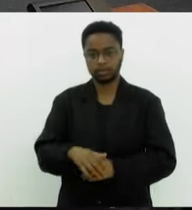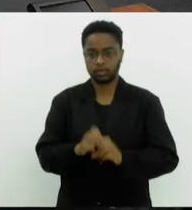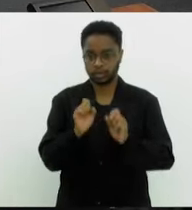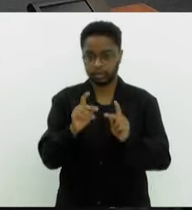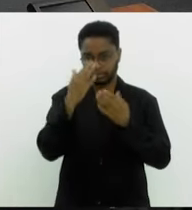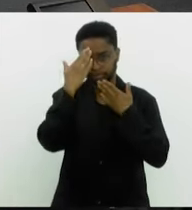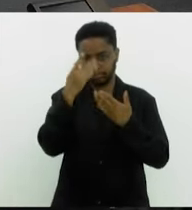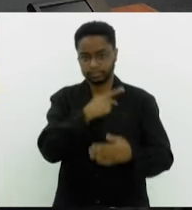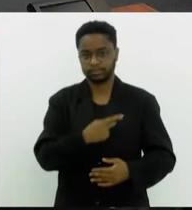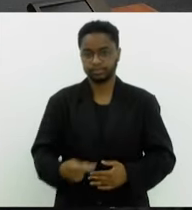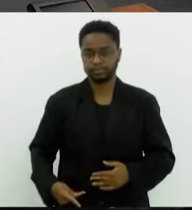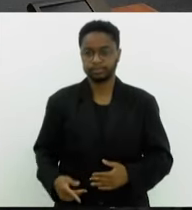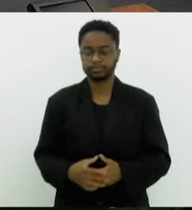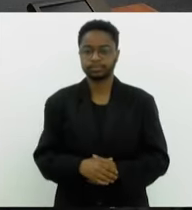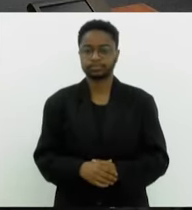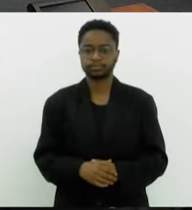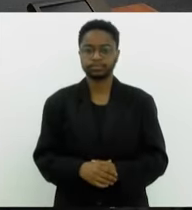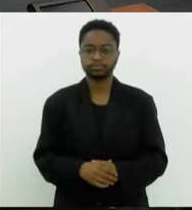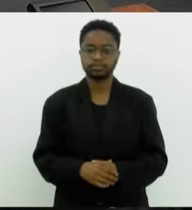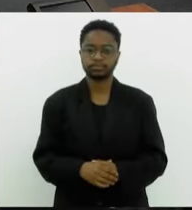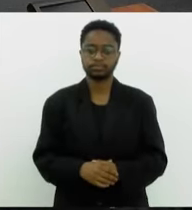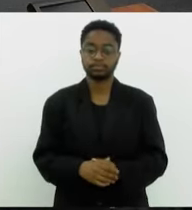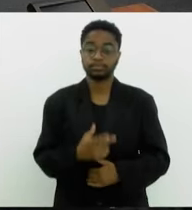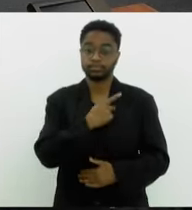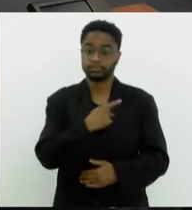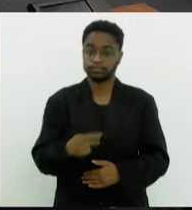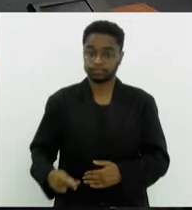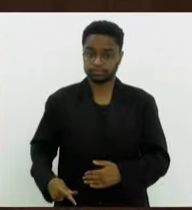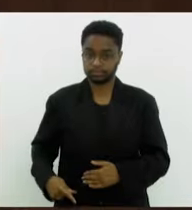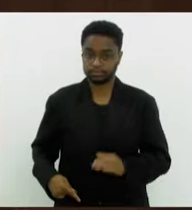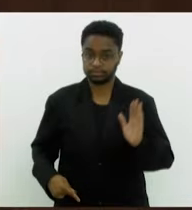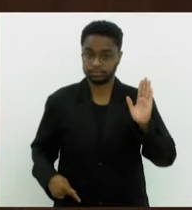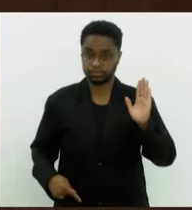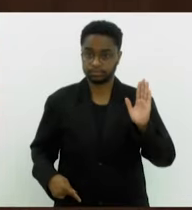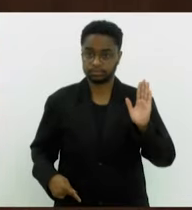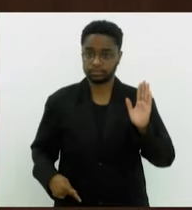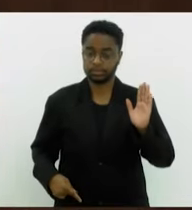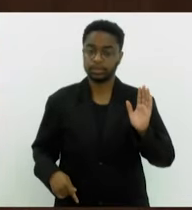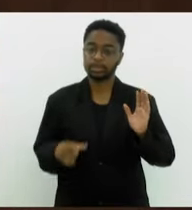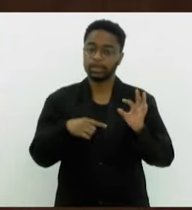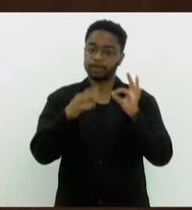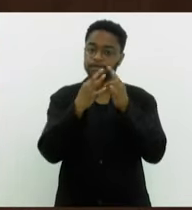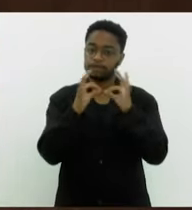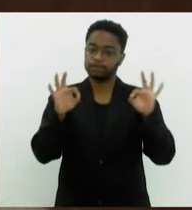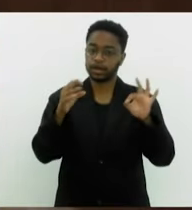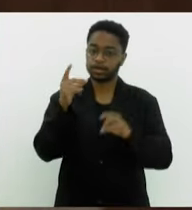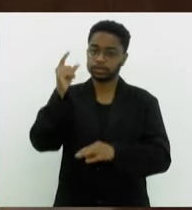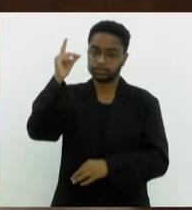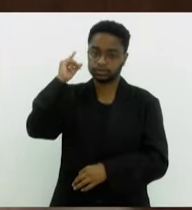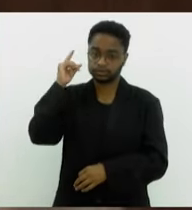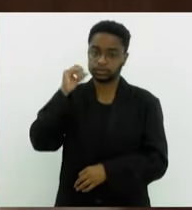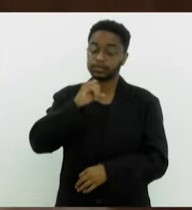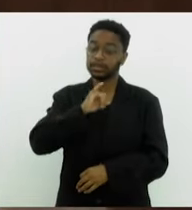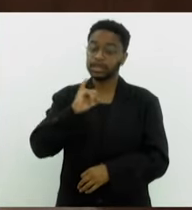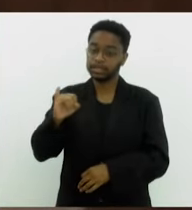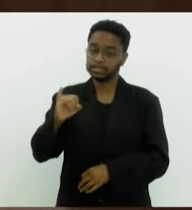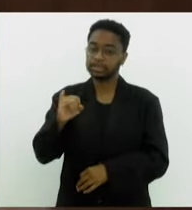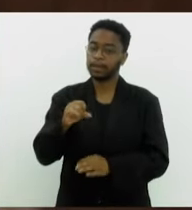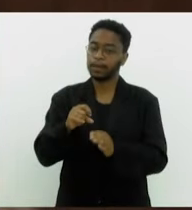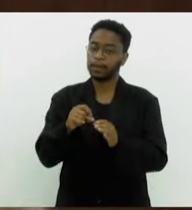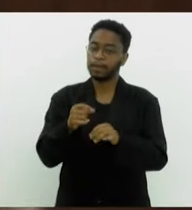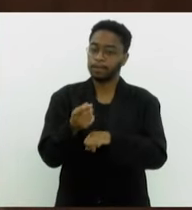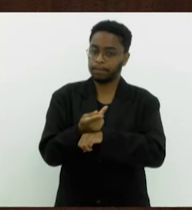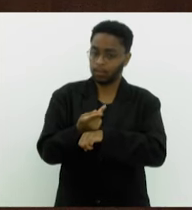ordem, presidente. Deputado Paul Bell. Presidente, aquele velho ditado, quanto mais mexe, mais